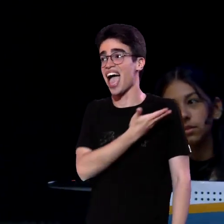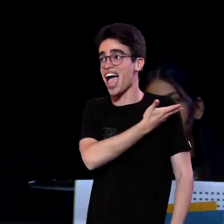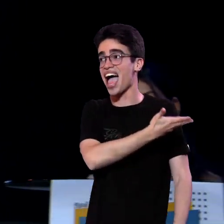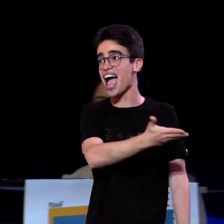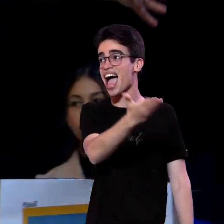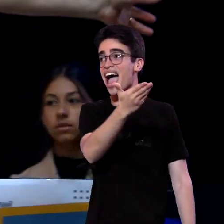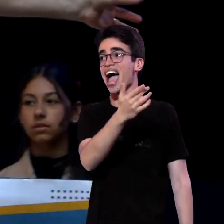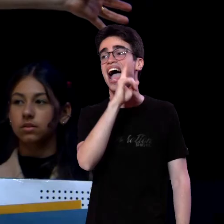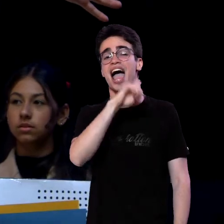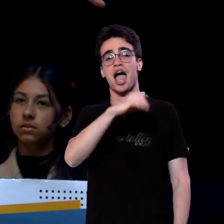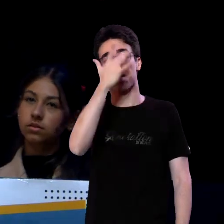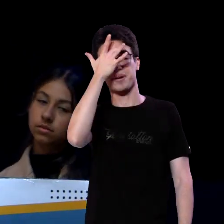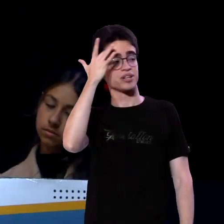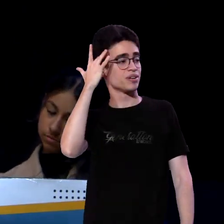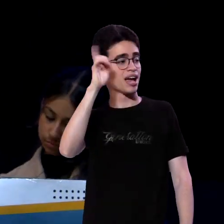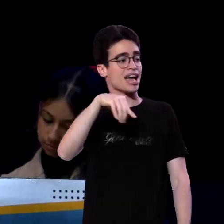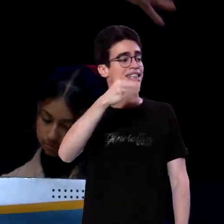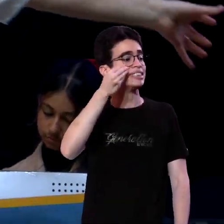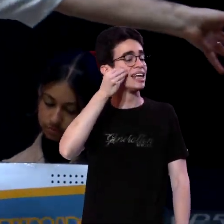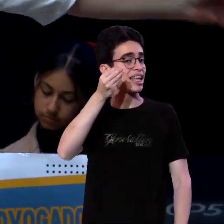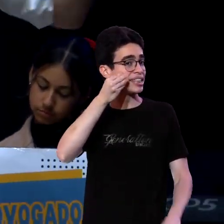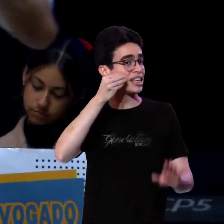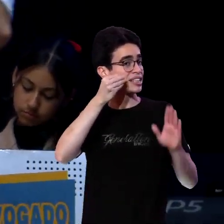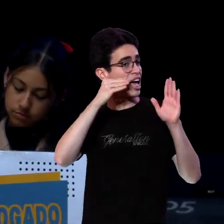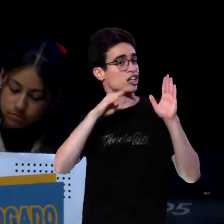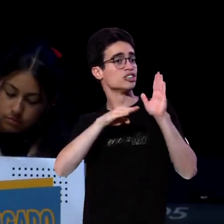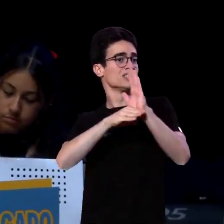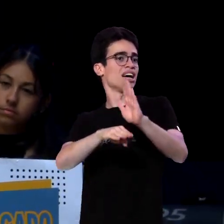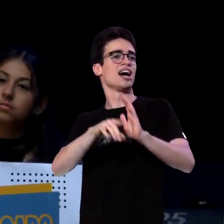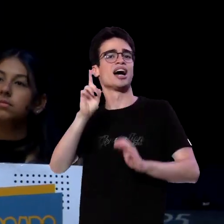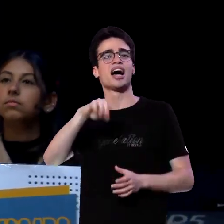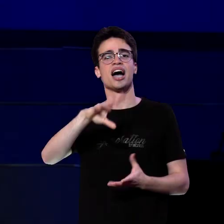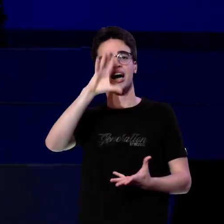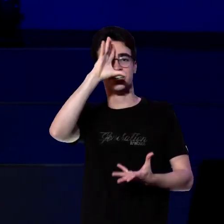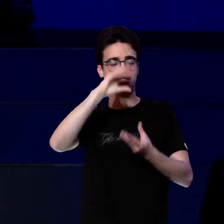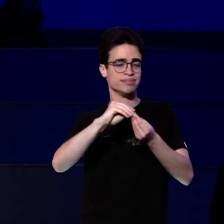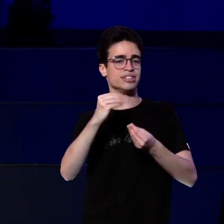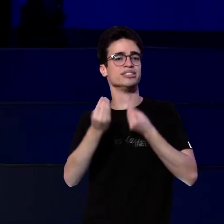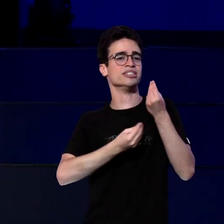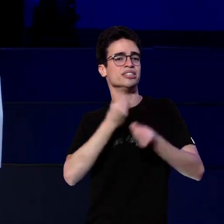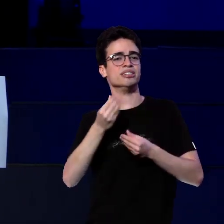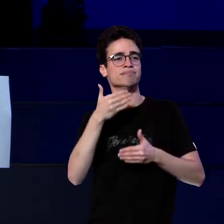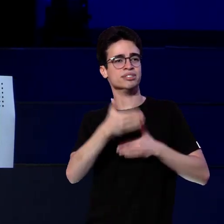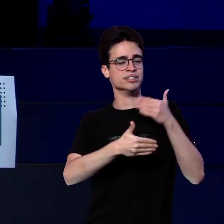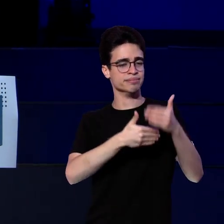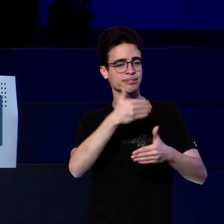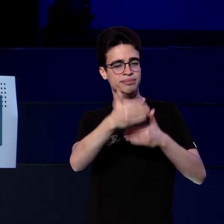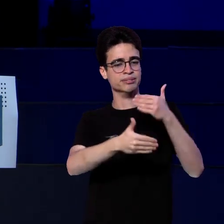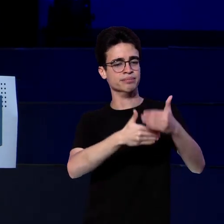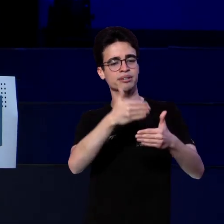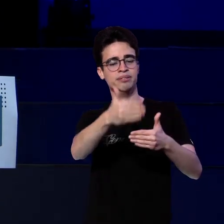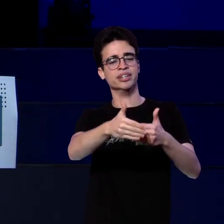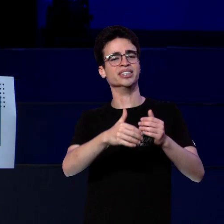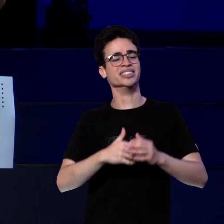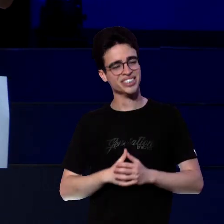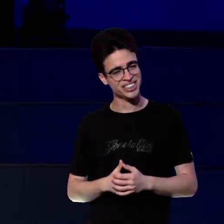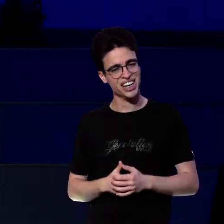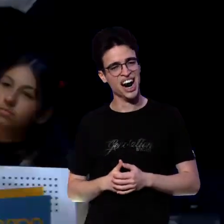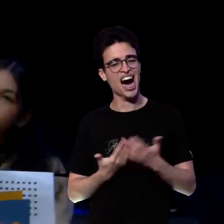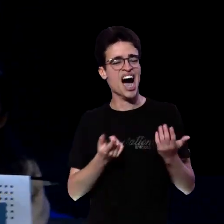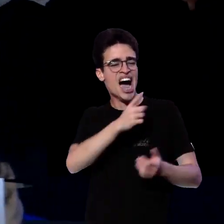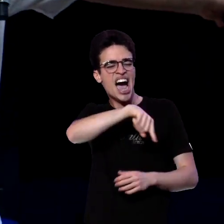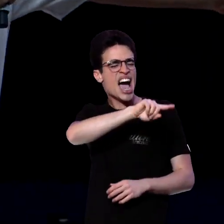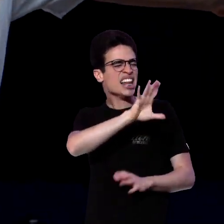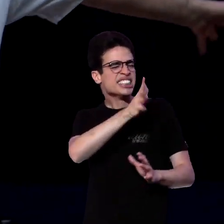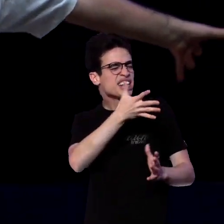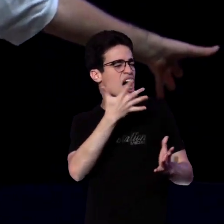Aqueles que tentam ajudar a entender o processo que estava acontecendo na vida de Jó. Eles estavam